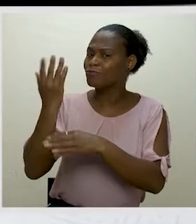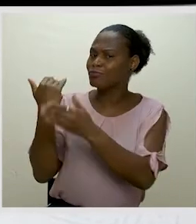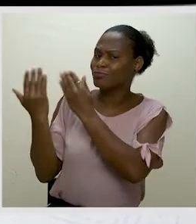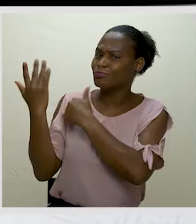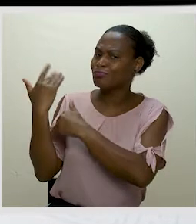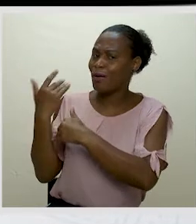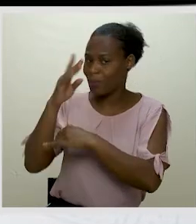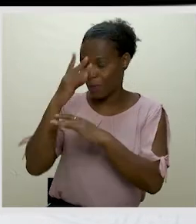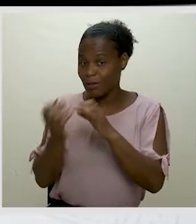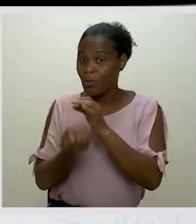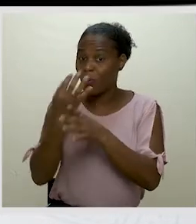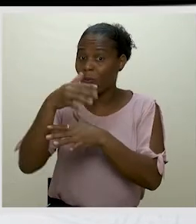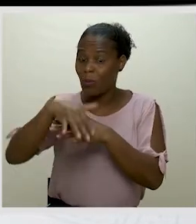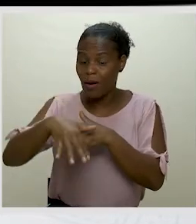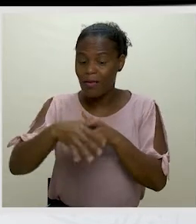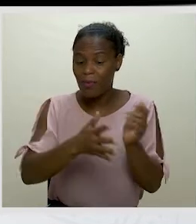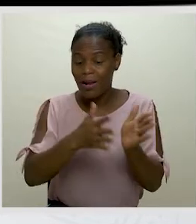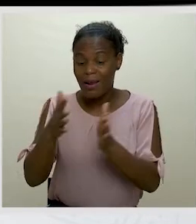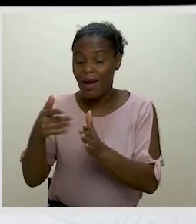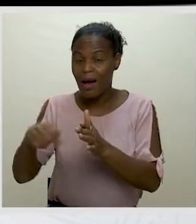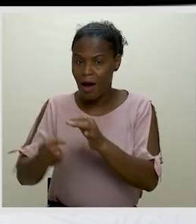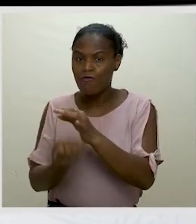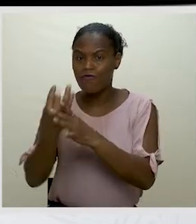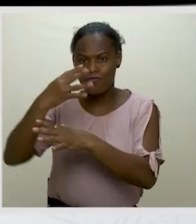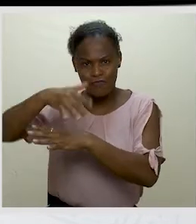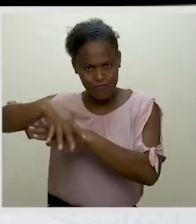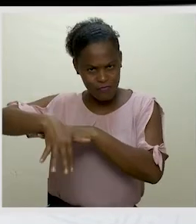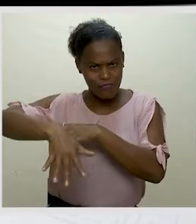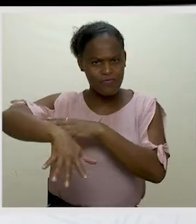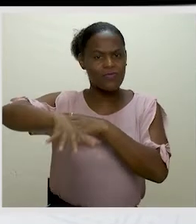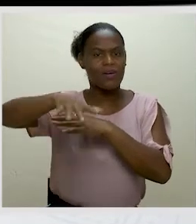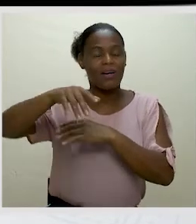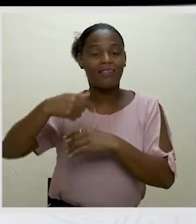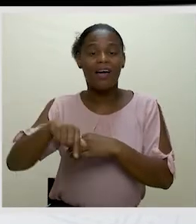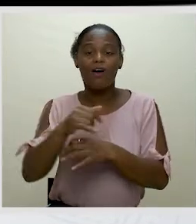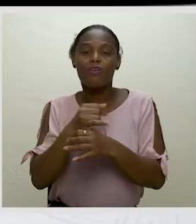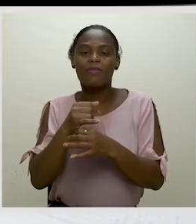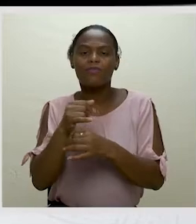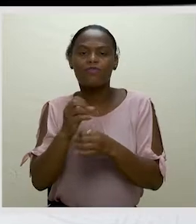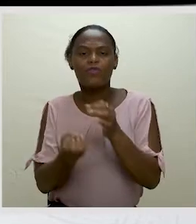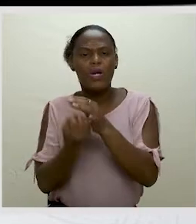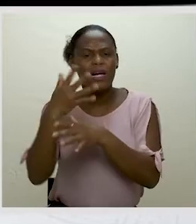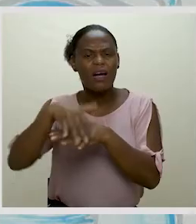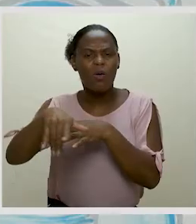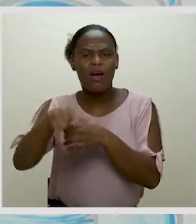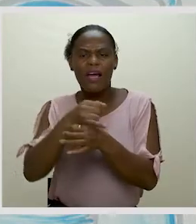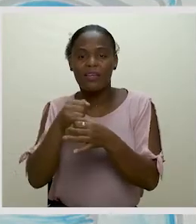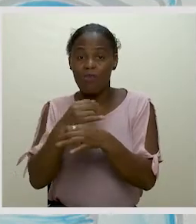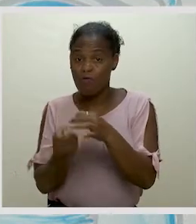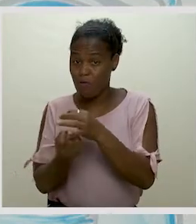lado direito, temos lá um vulcão em plena erupção e é o vulcão do Fogo.